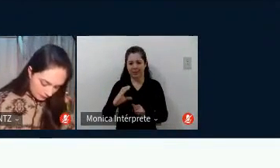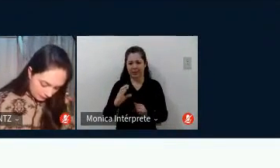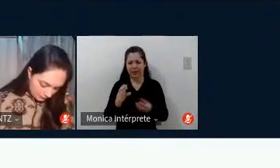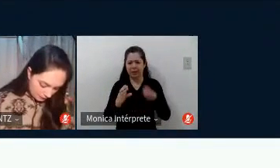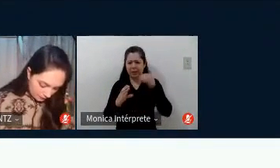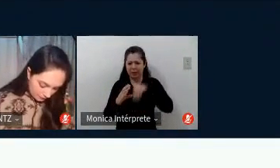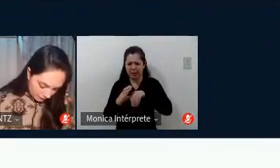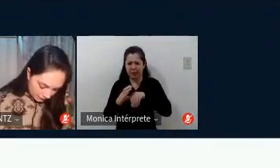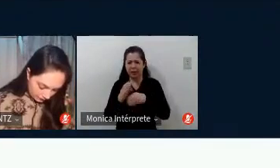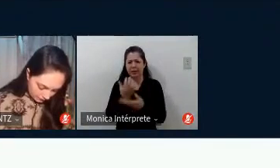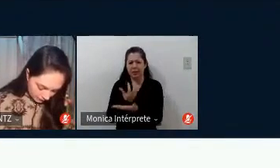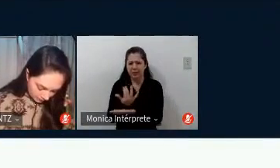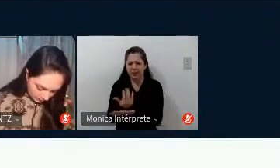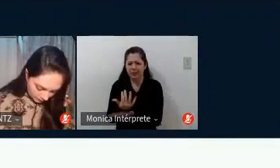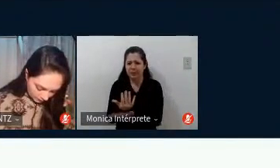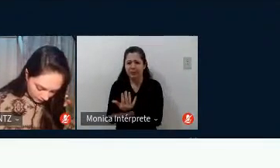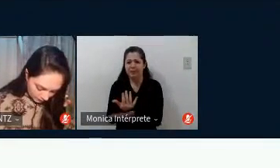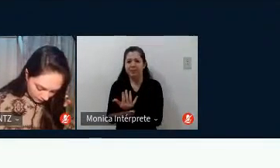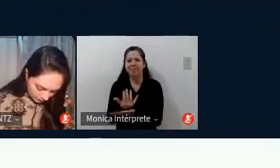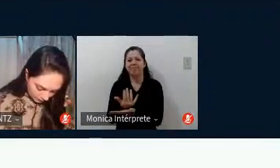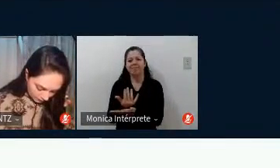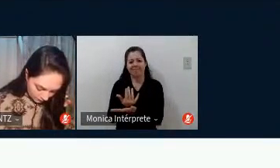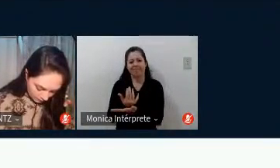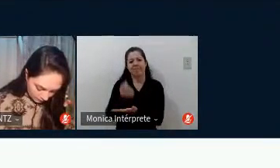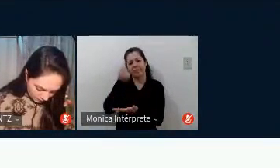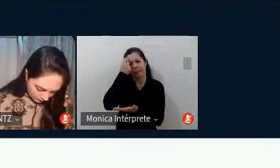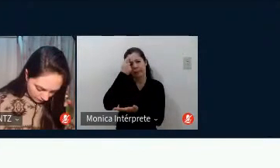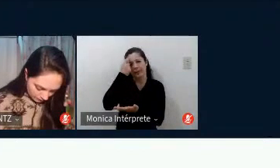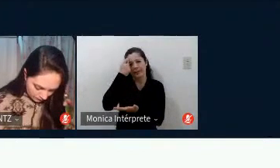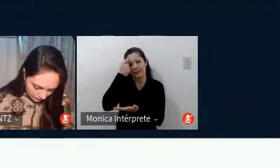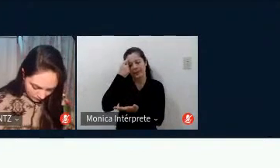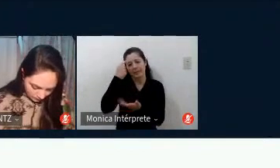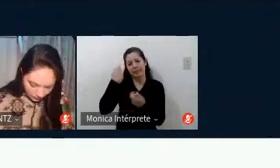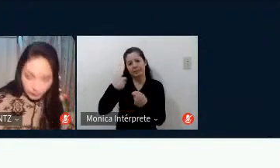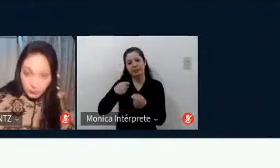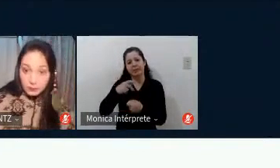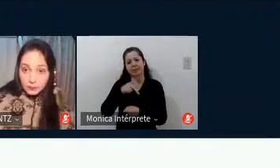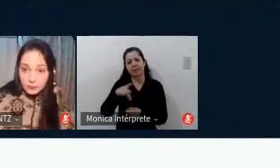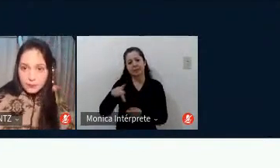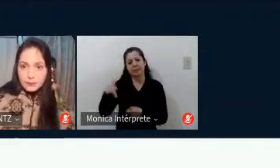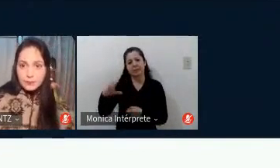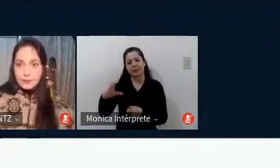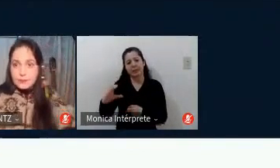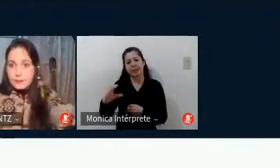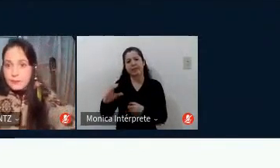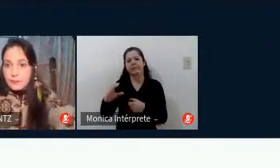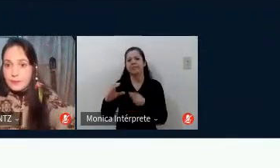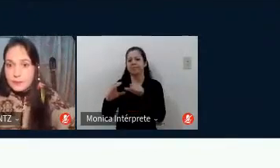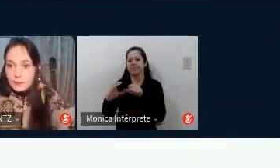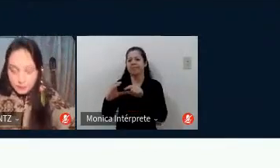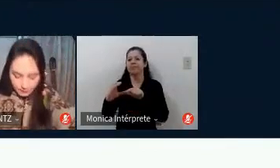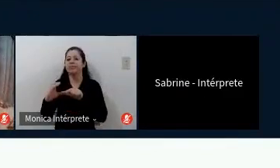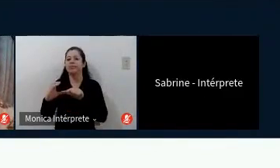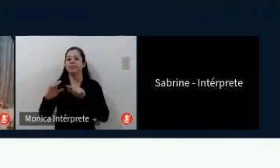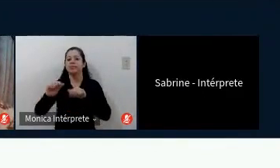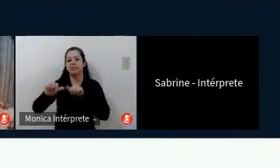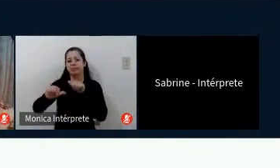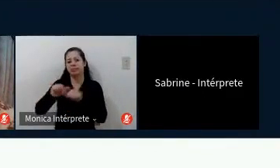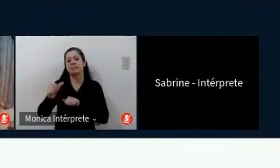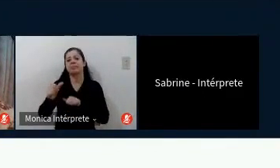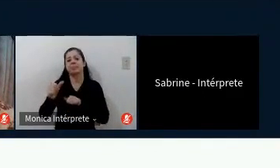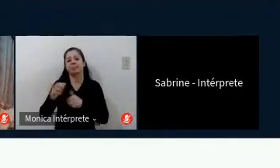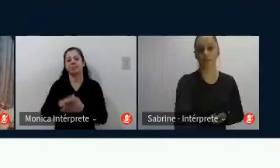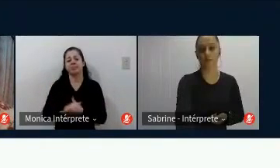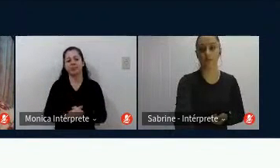de adaptação, de reformulação, né, que vai, né, demandar desses espaços de diálogo, de discussão, né,